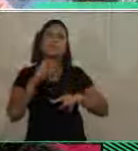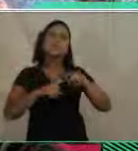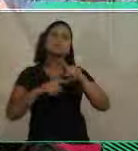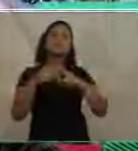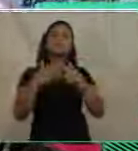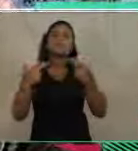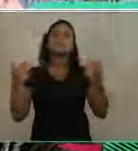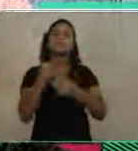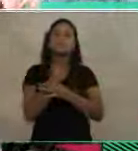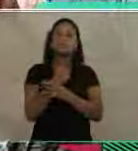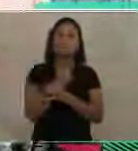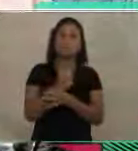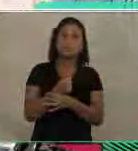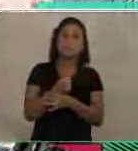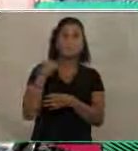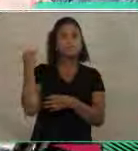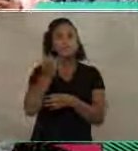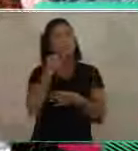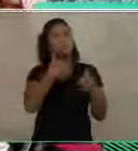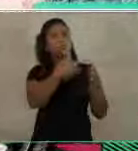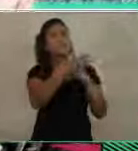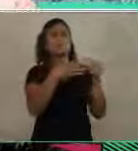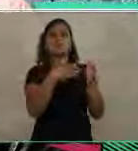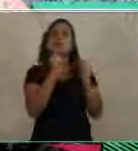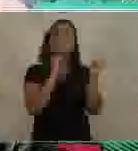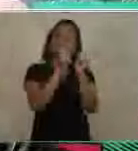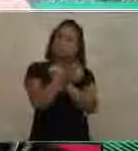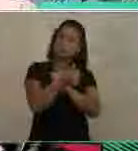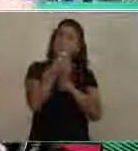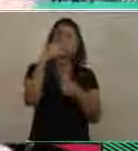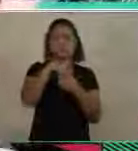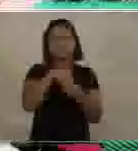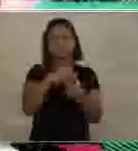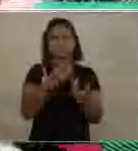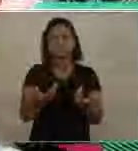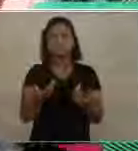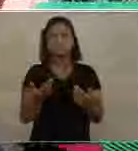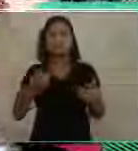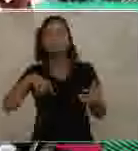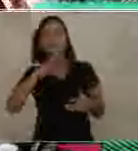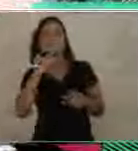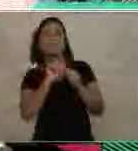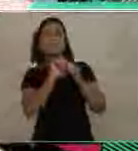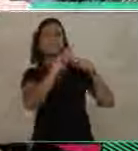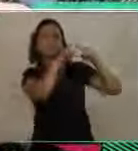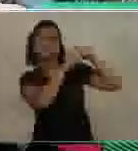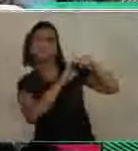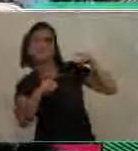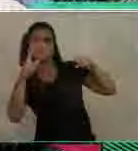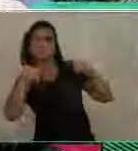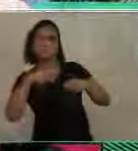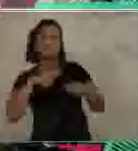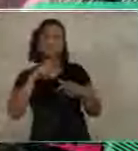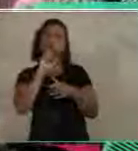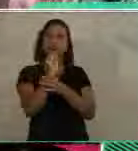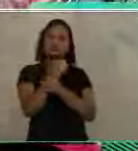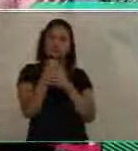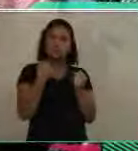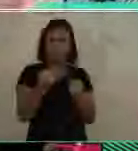aquele material de segurança que é fundamental em qualquer esporte de aventura. A gente vai fazer uma tirolesa e temos que fazer isso com segurança, tá bom?